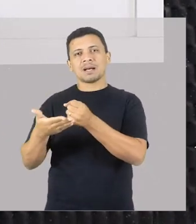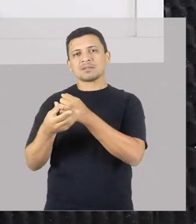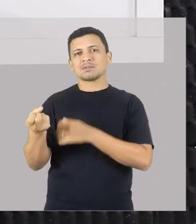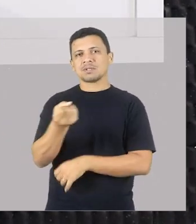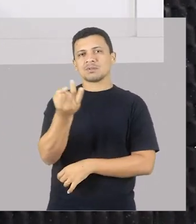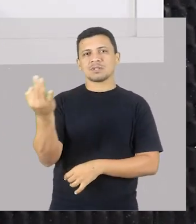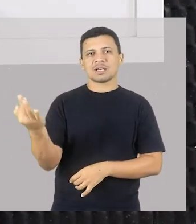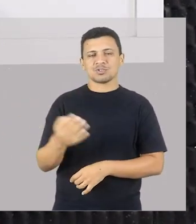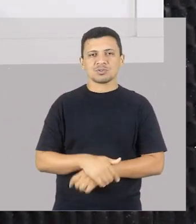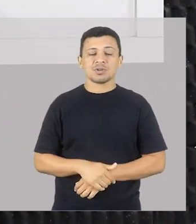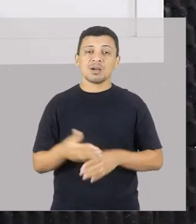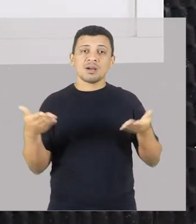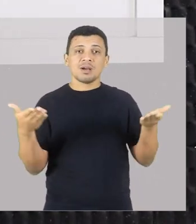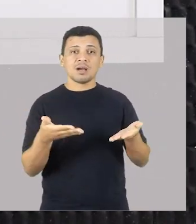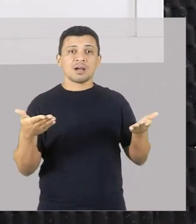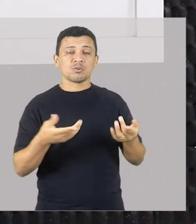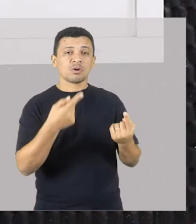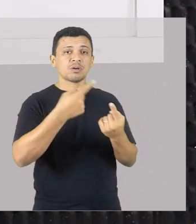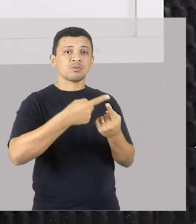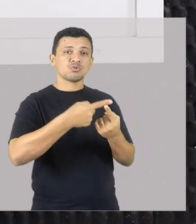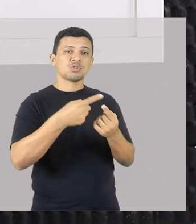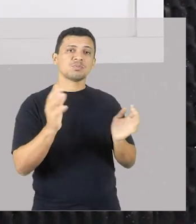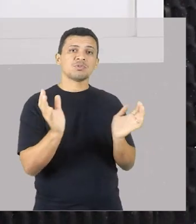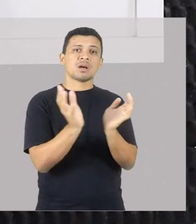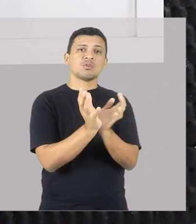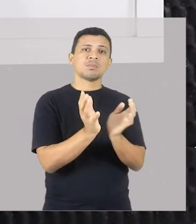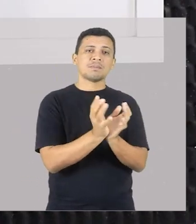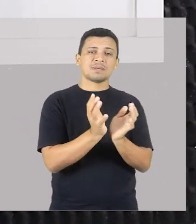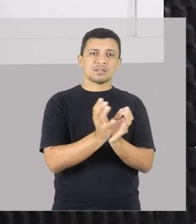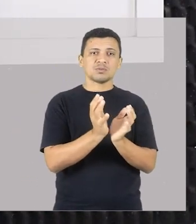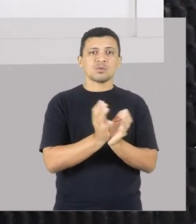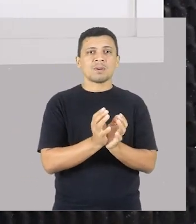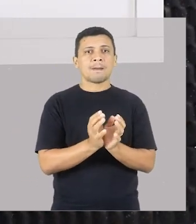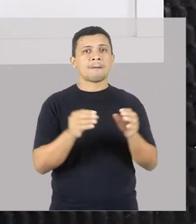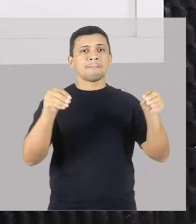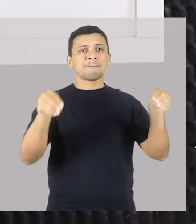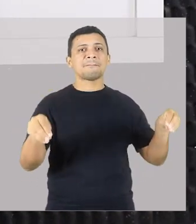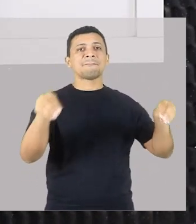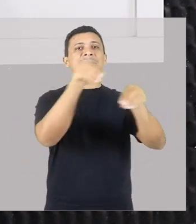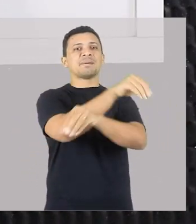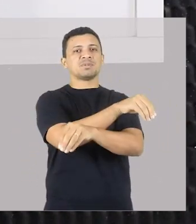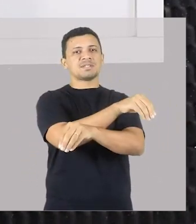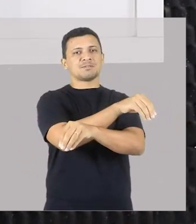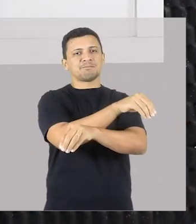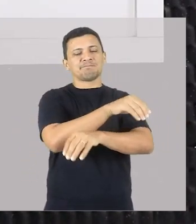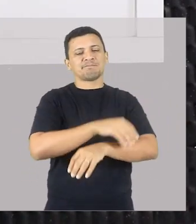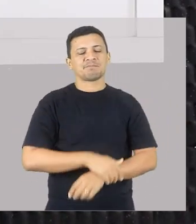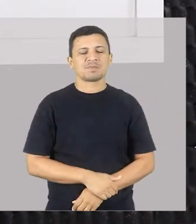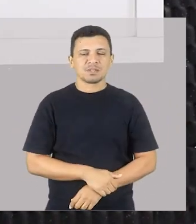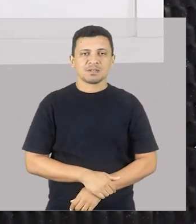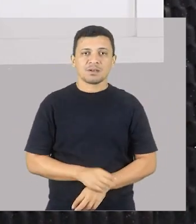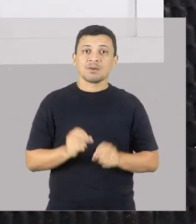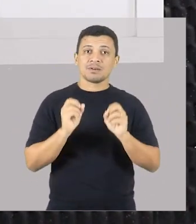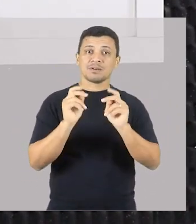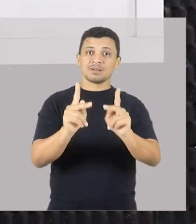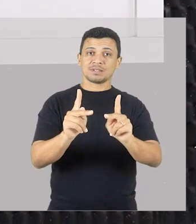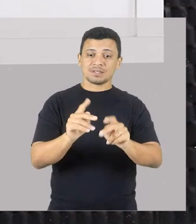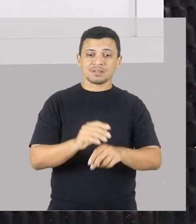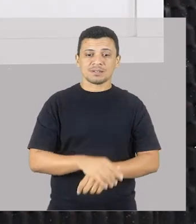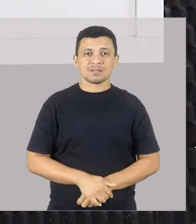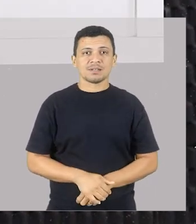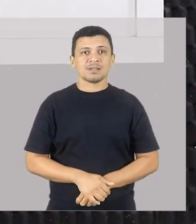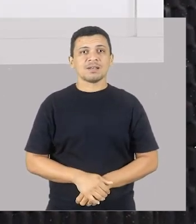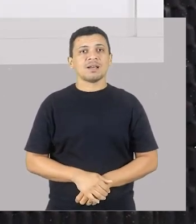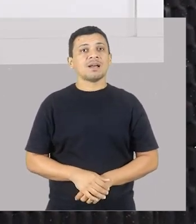e agora nós vamos falar de um tipo de agrupamento chamado de permutação, beleza? Lembrando que, aqui nós tínhamos